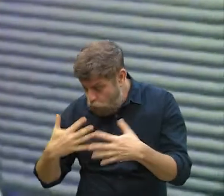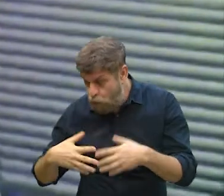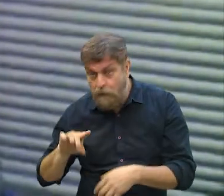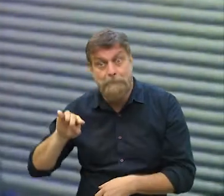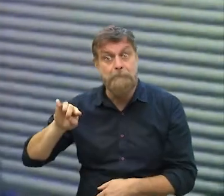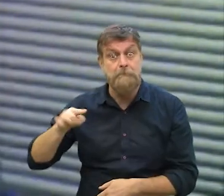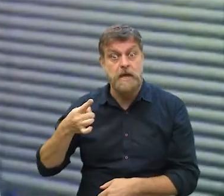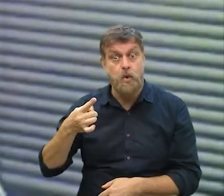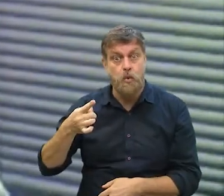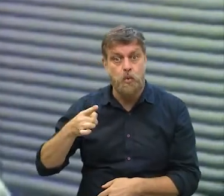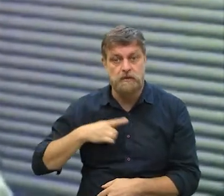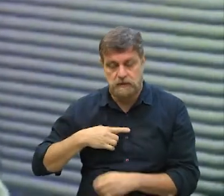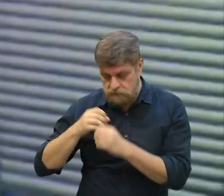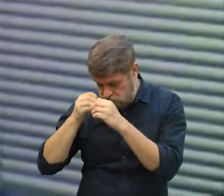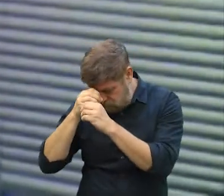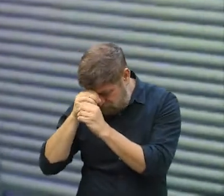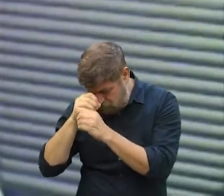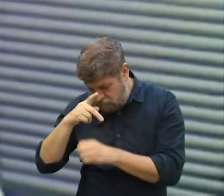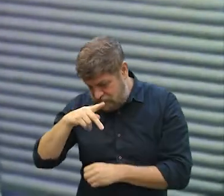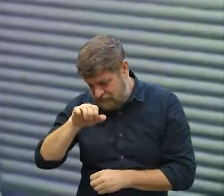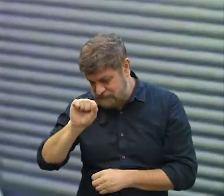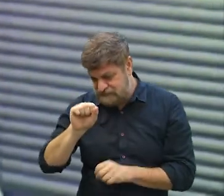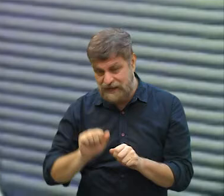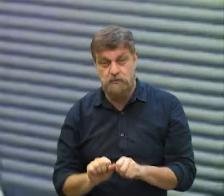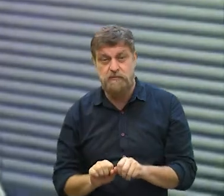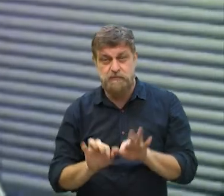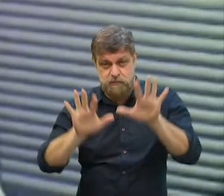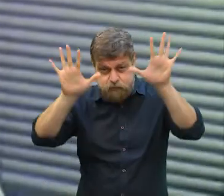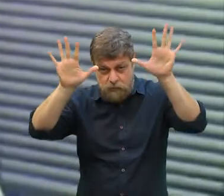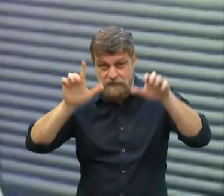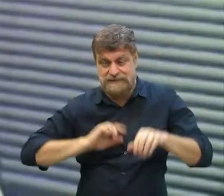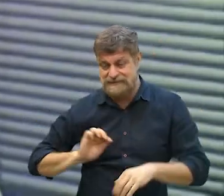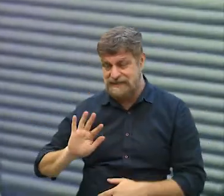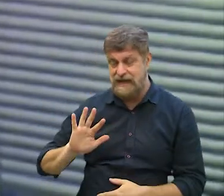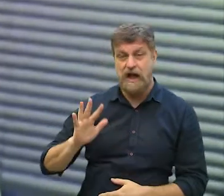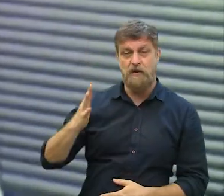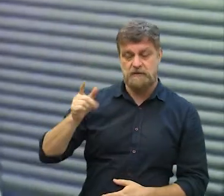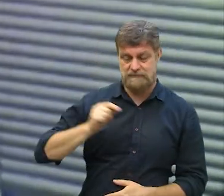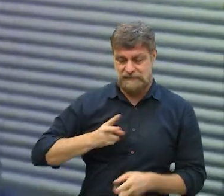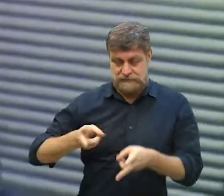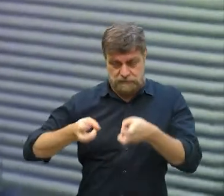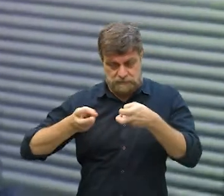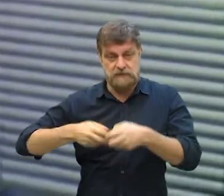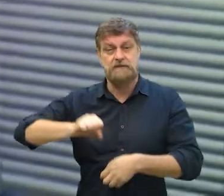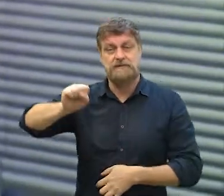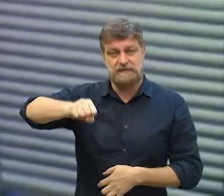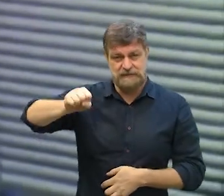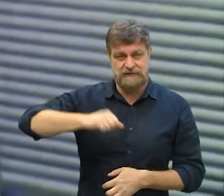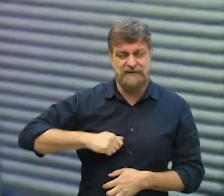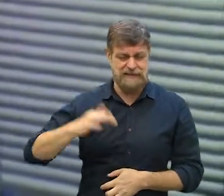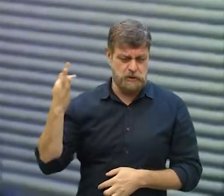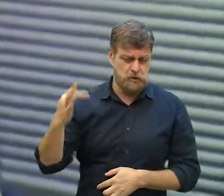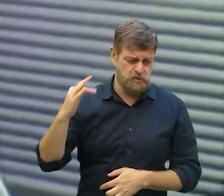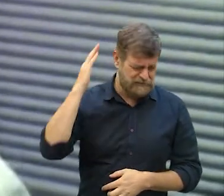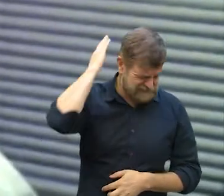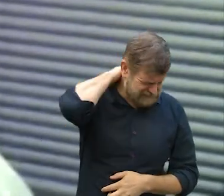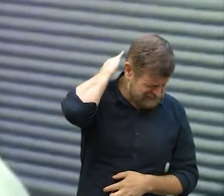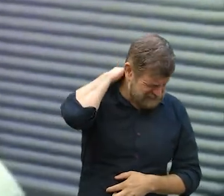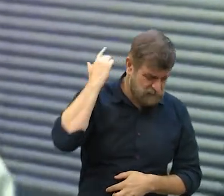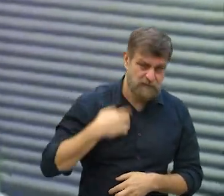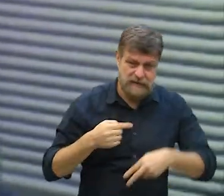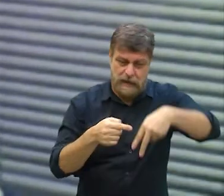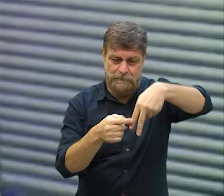já estava disseminada. Hoje, raramente isso acontece, mas se chegar nessa fase, ele vai ter sintomas sim. Vai ter dor nas costas,